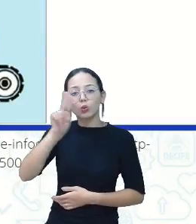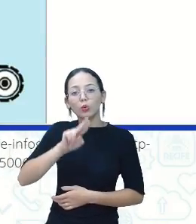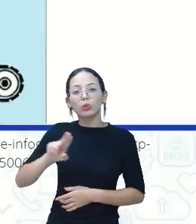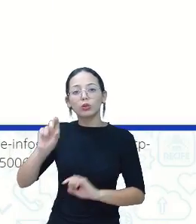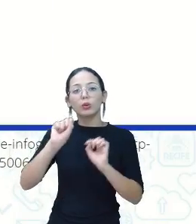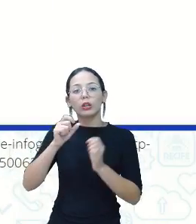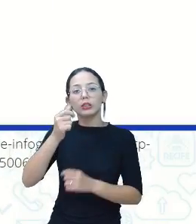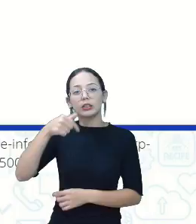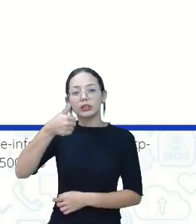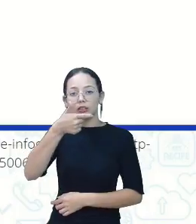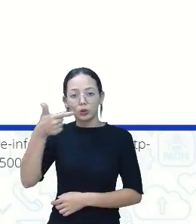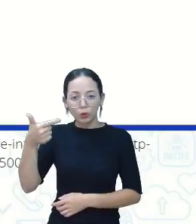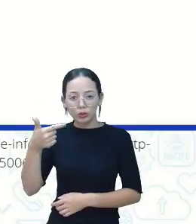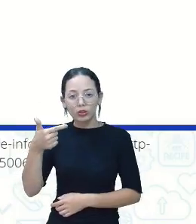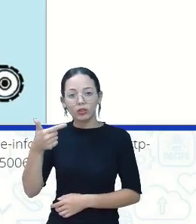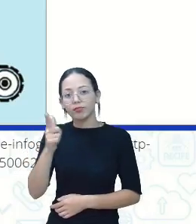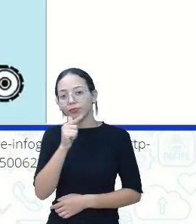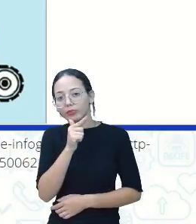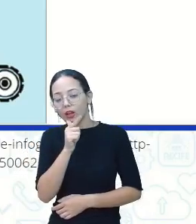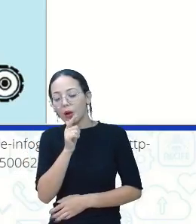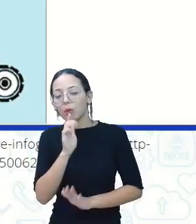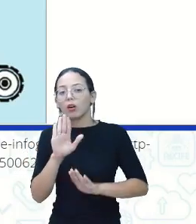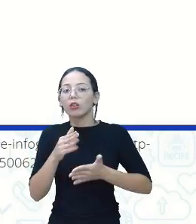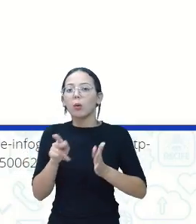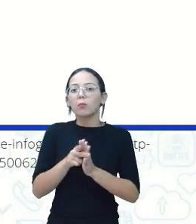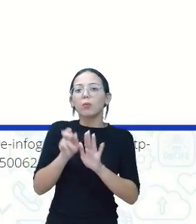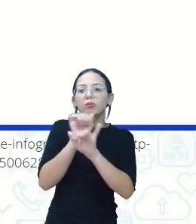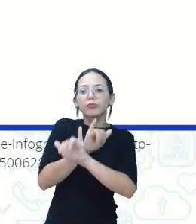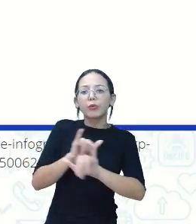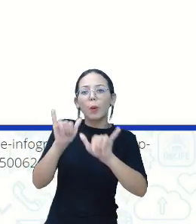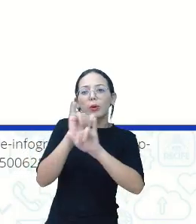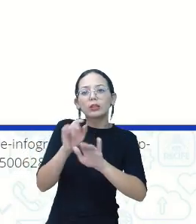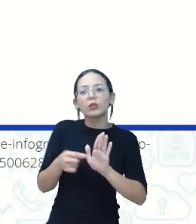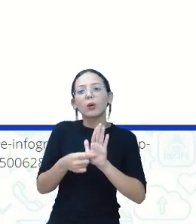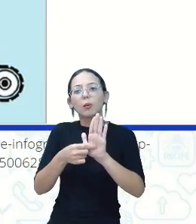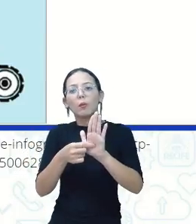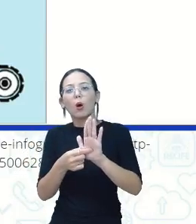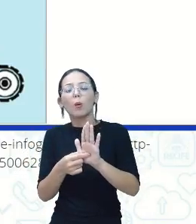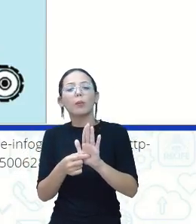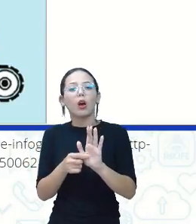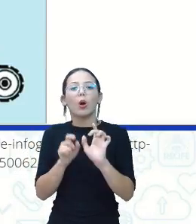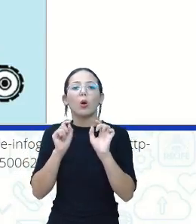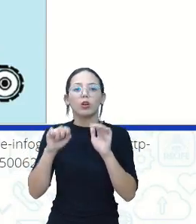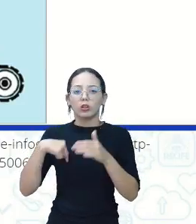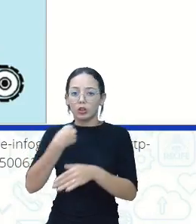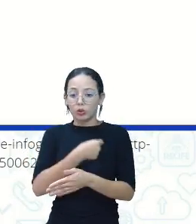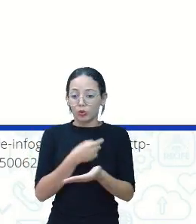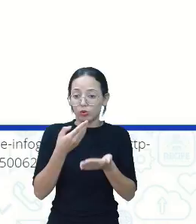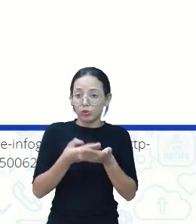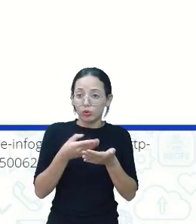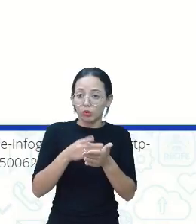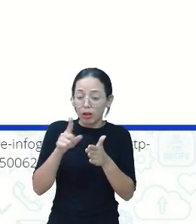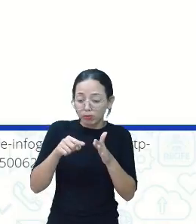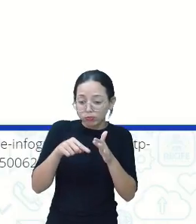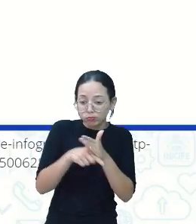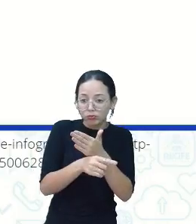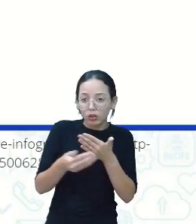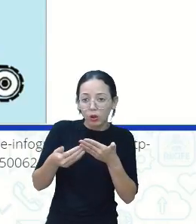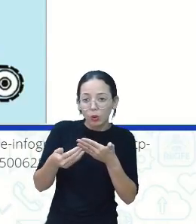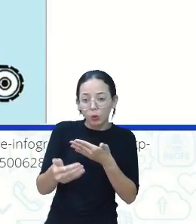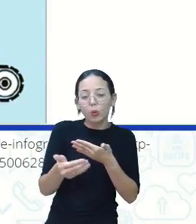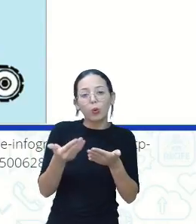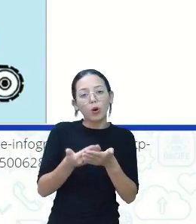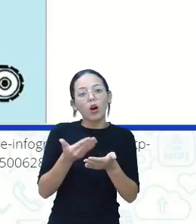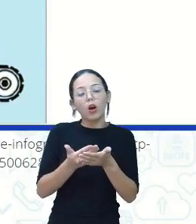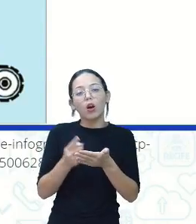712,5 litros de água. Então, essas informações que aparecem no infográfico, que a gente vai trabalhar bastante na aula que